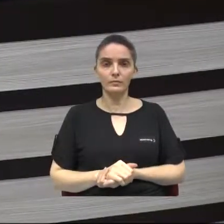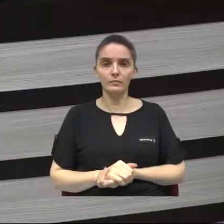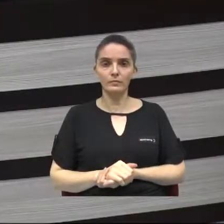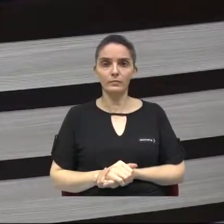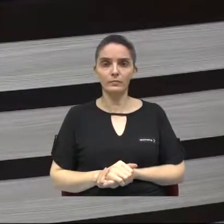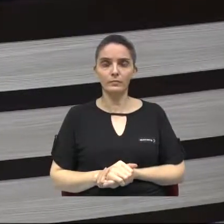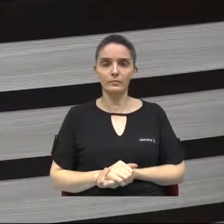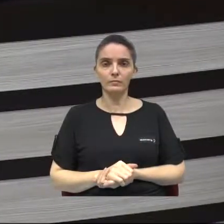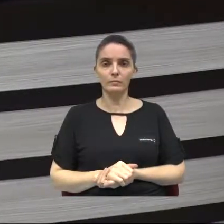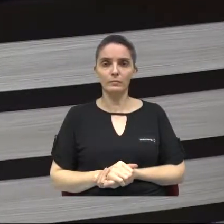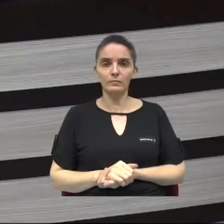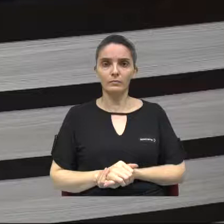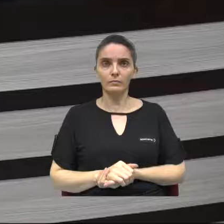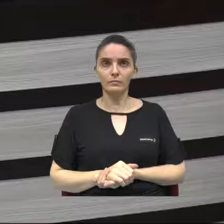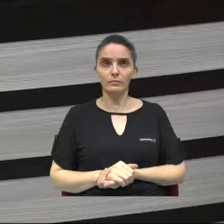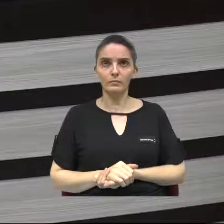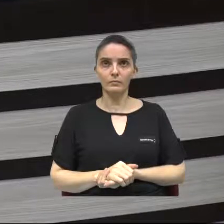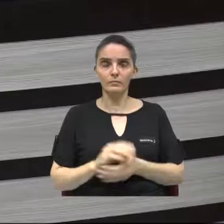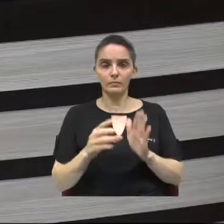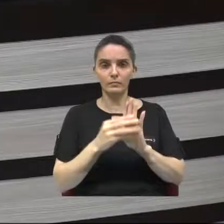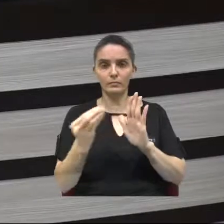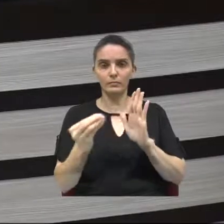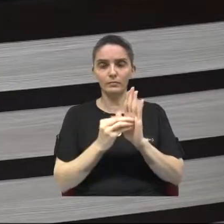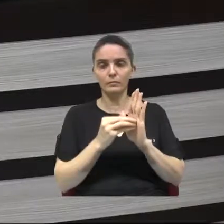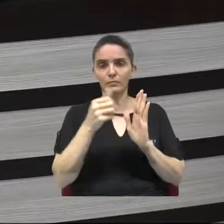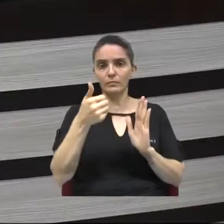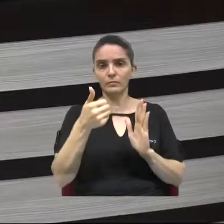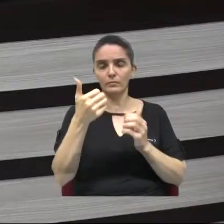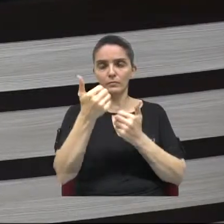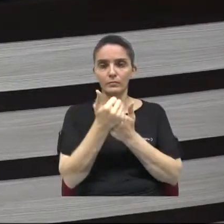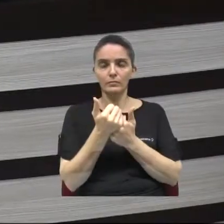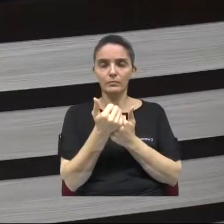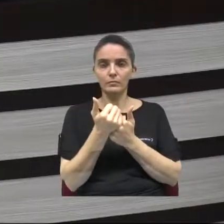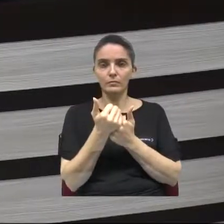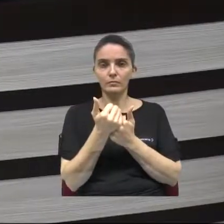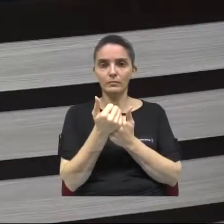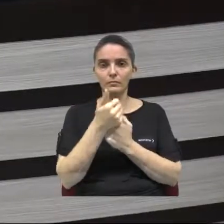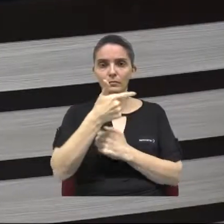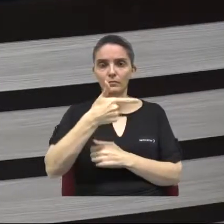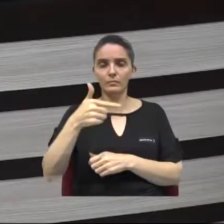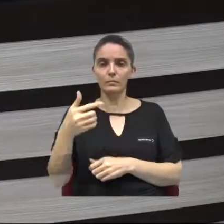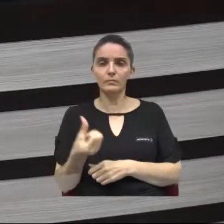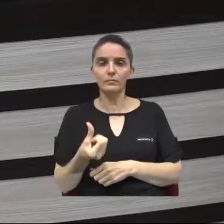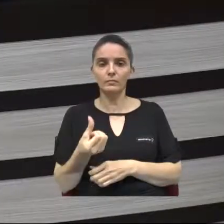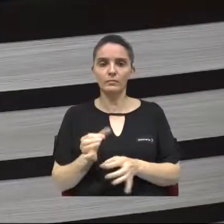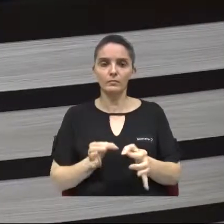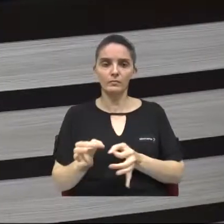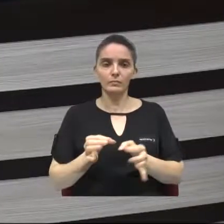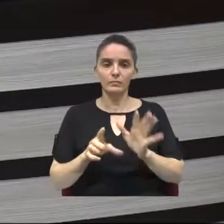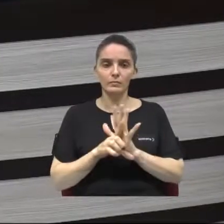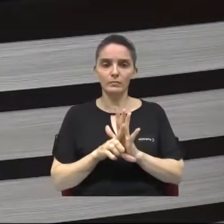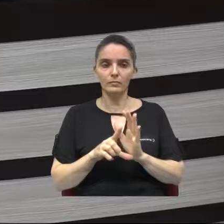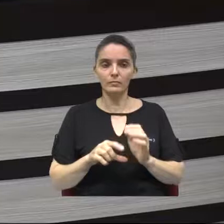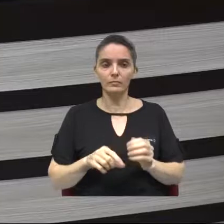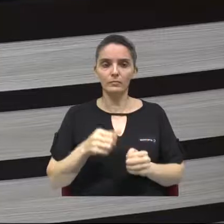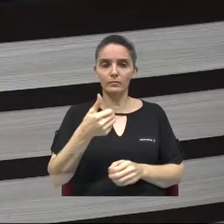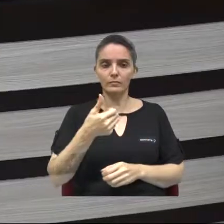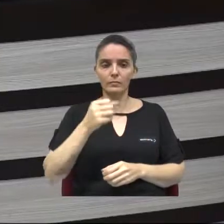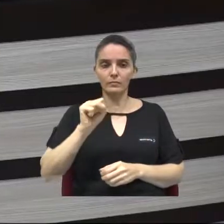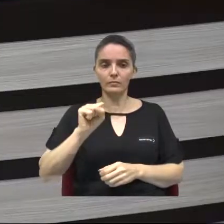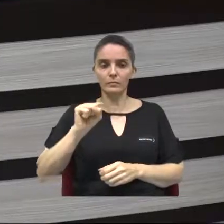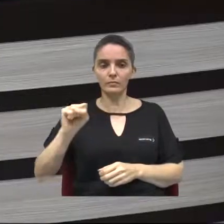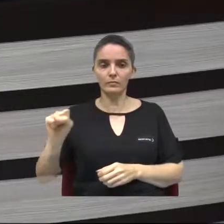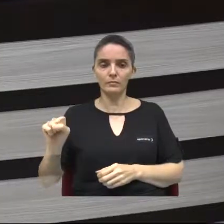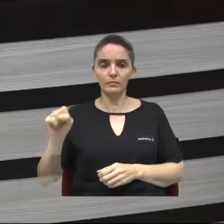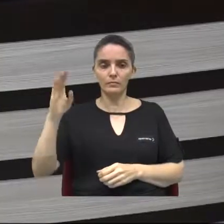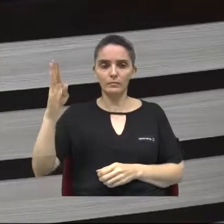lida. Pois não. Emenda número 1 ao substitutivo número 26 ao projeto de lei número 188